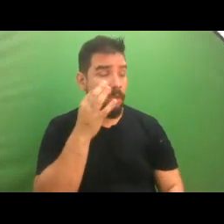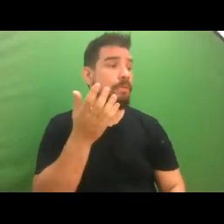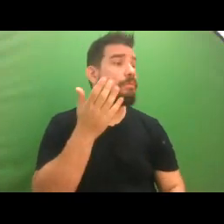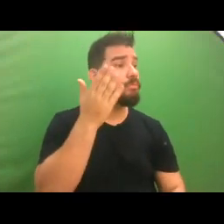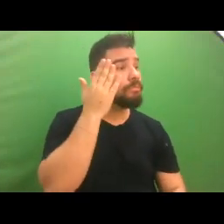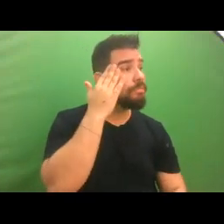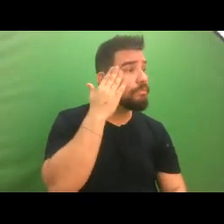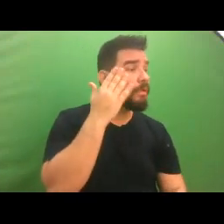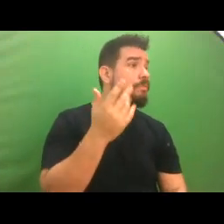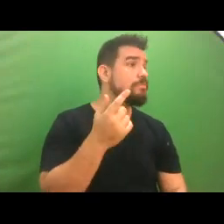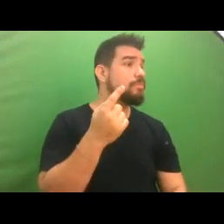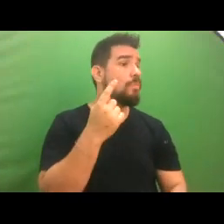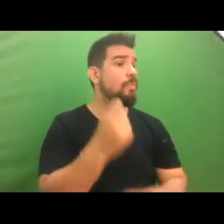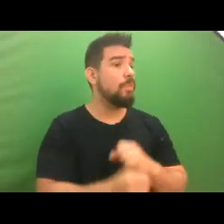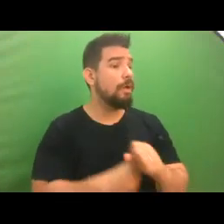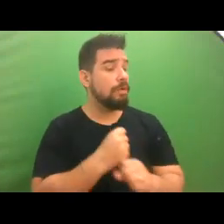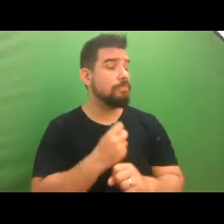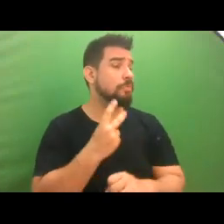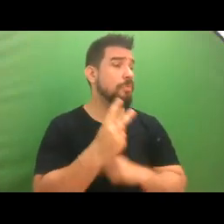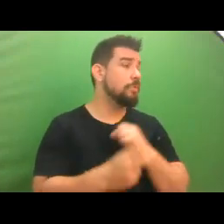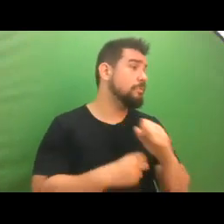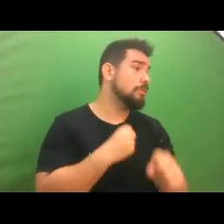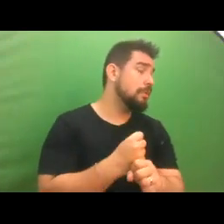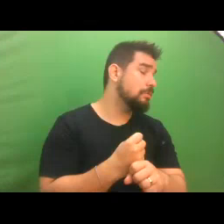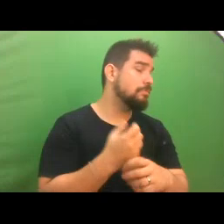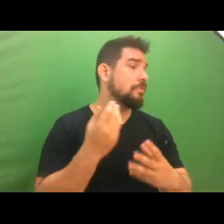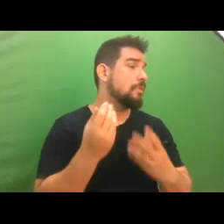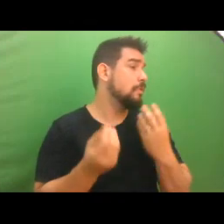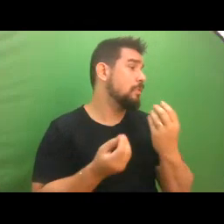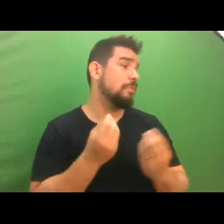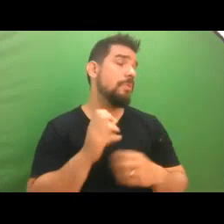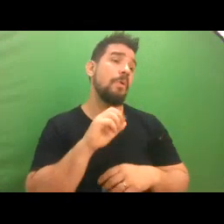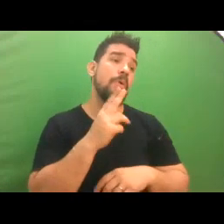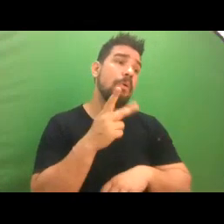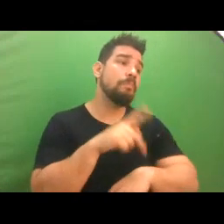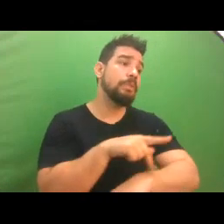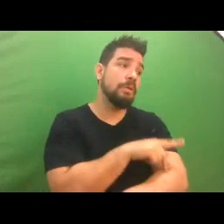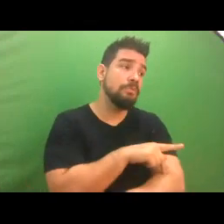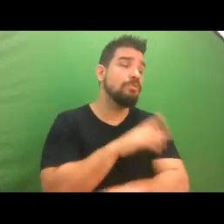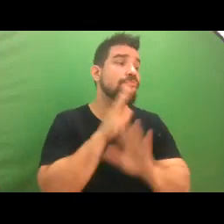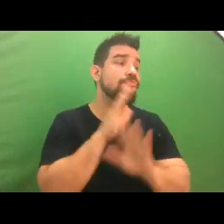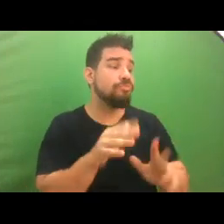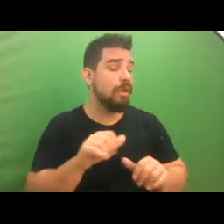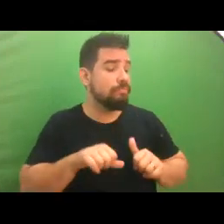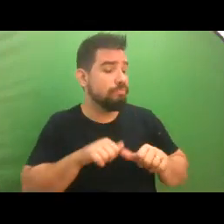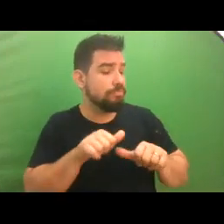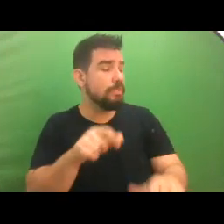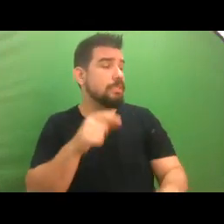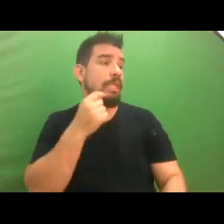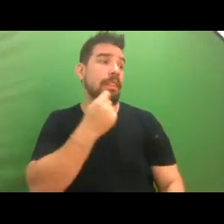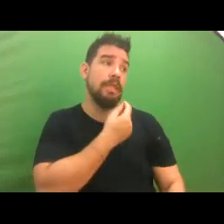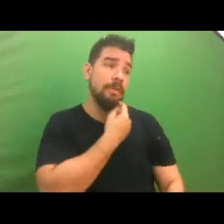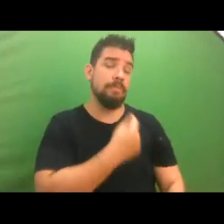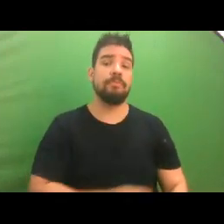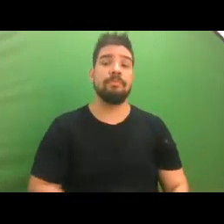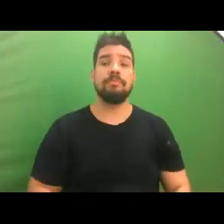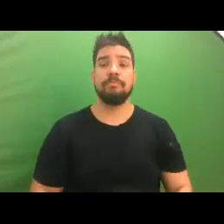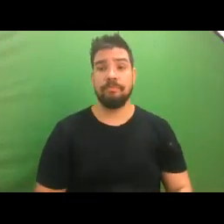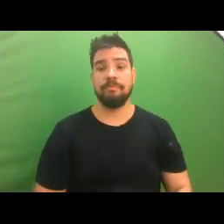daqui 2 anos ou para os cursos de graduação em pedagogia. Já começou agora em setembro.